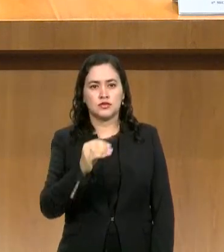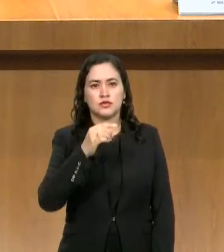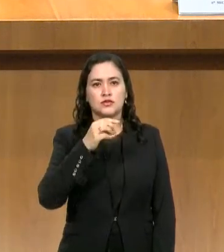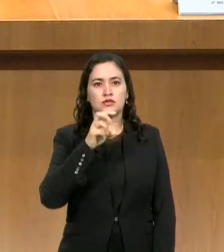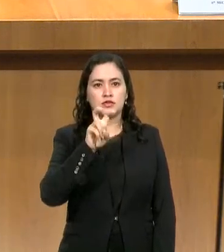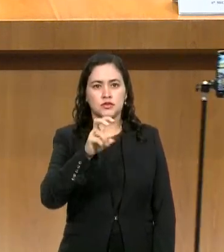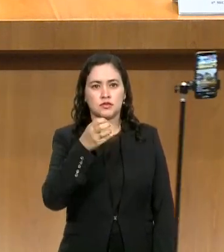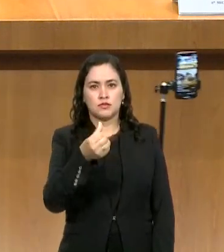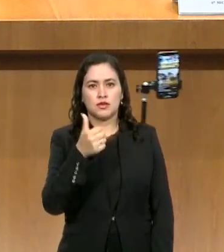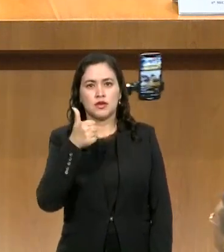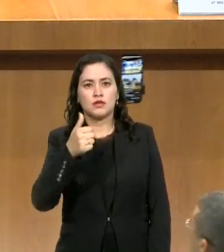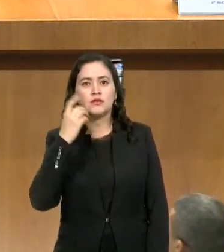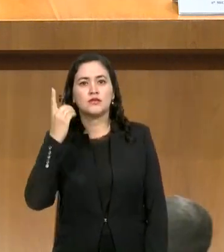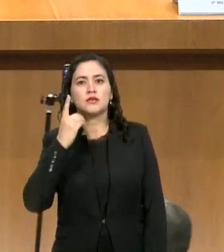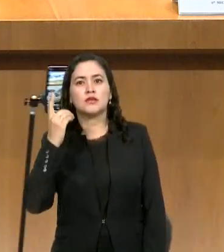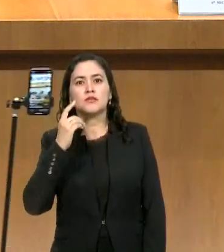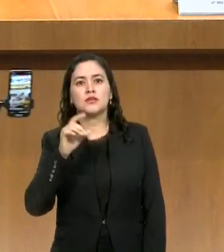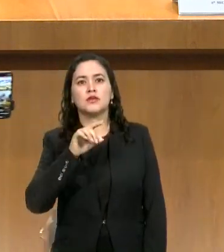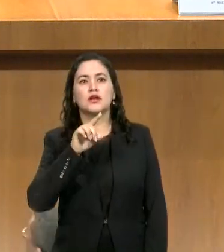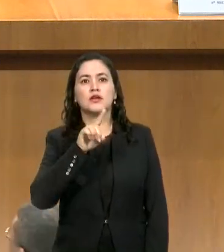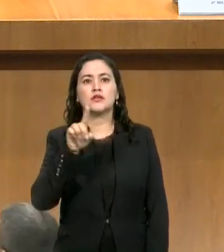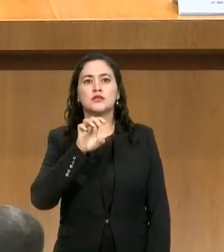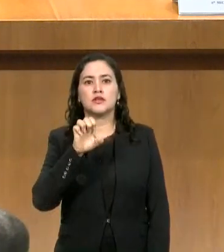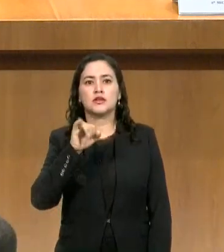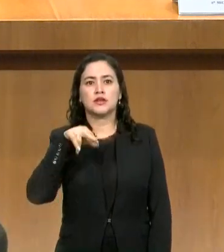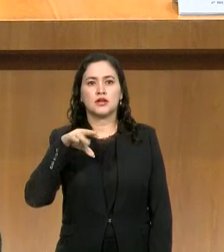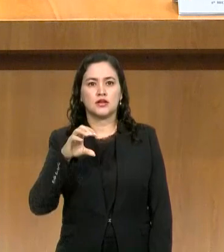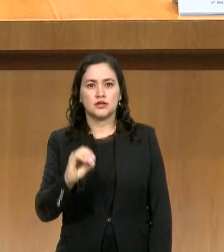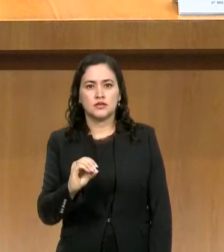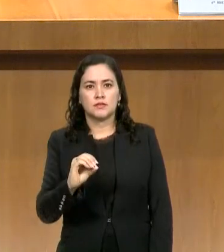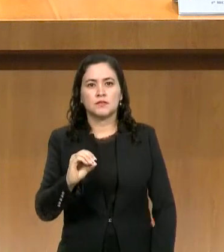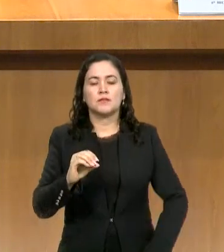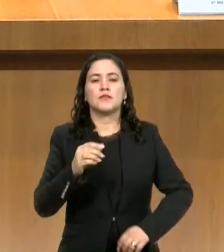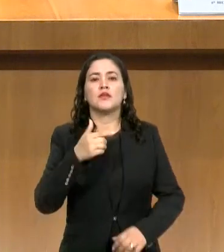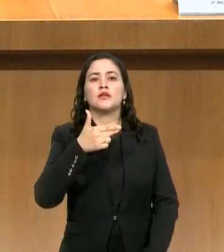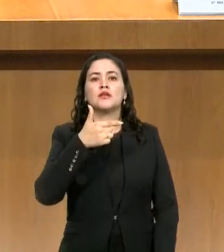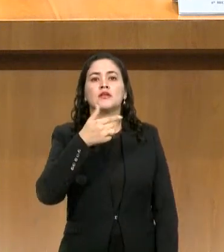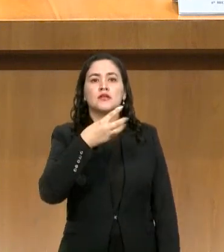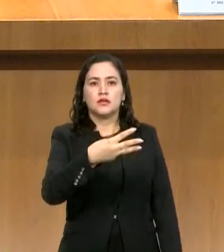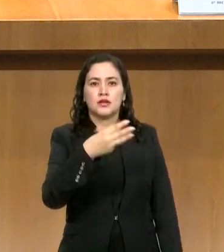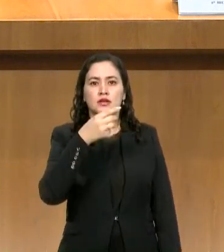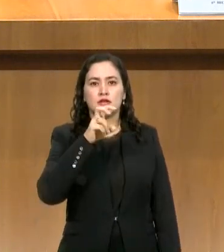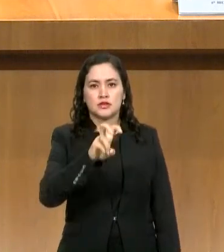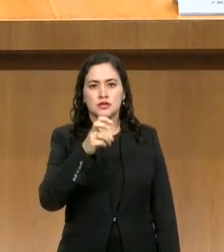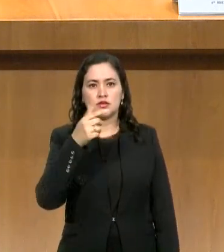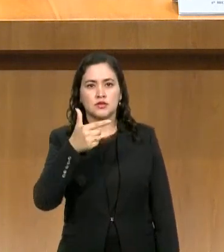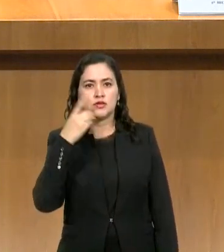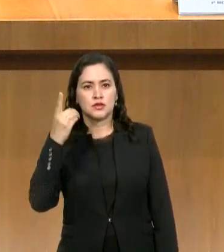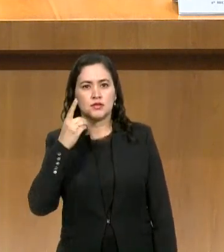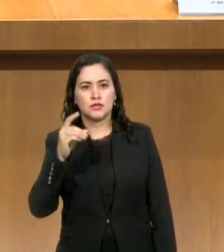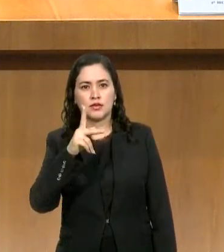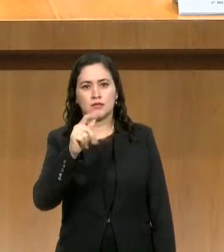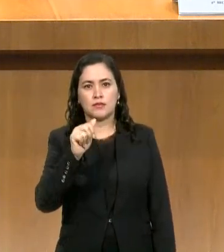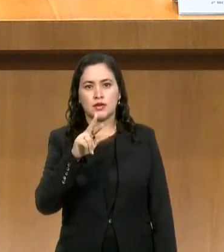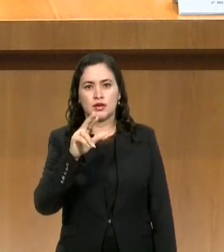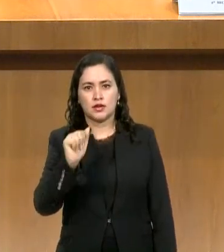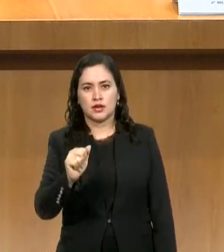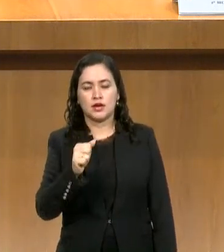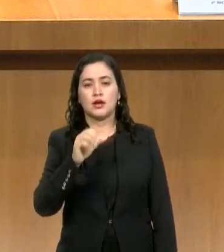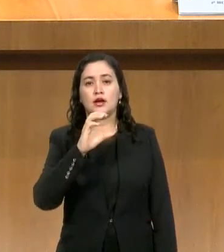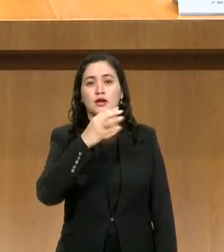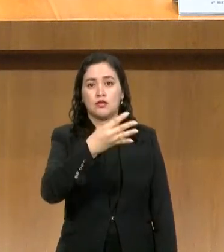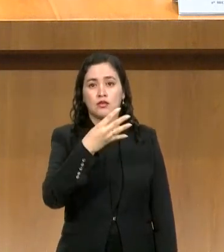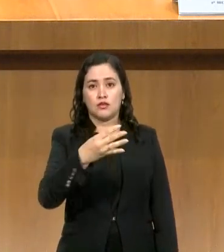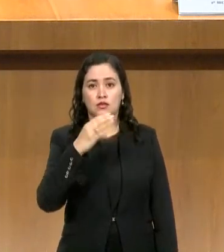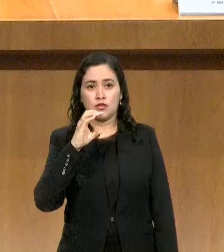Ata lida e considerada aprovada. Concedo a palavra ao primeiro secretário, deputado Antônio Pereira, para fazer a leitura do